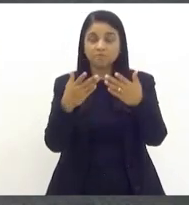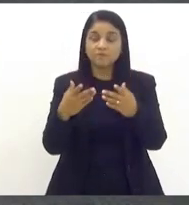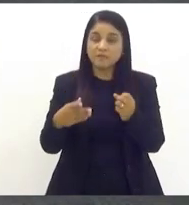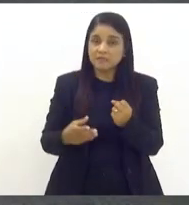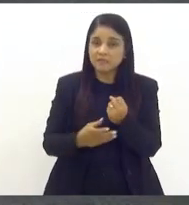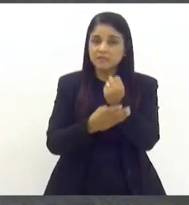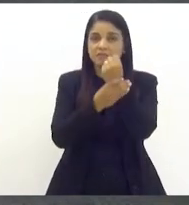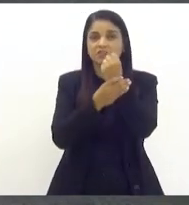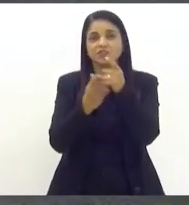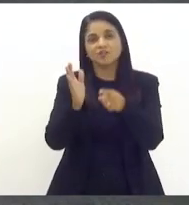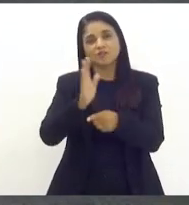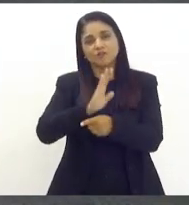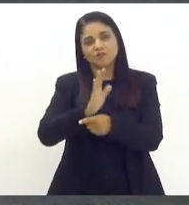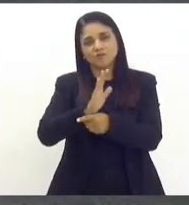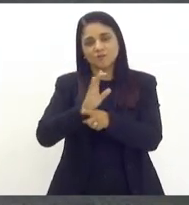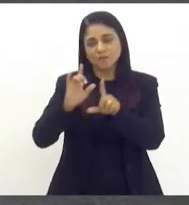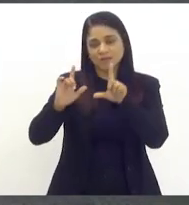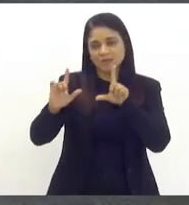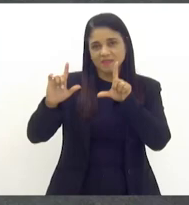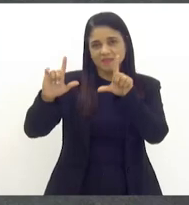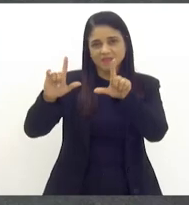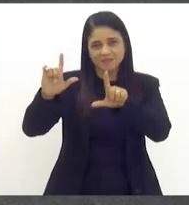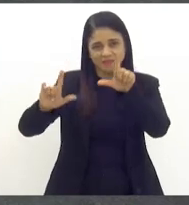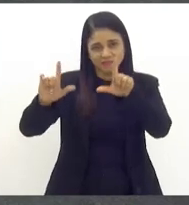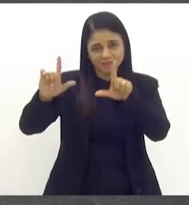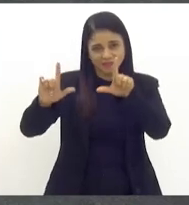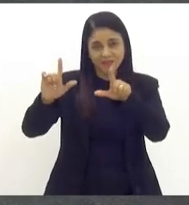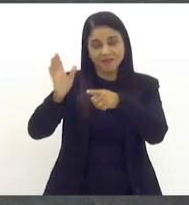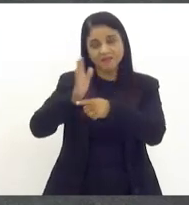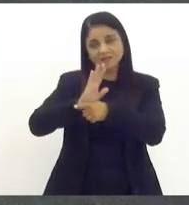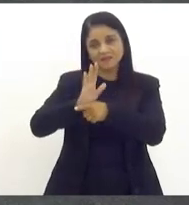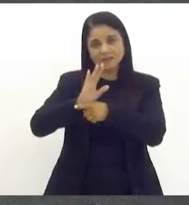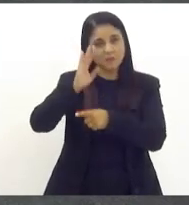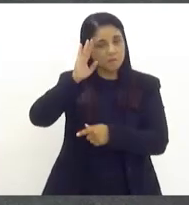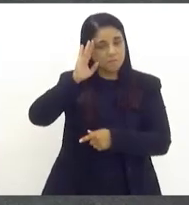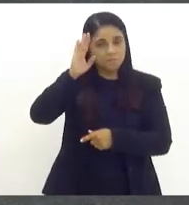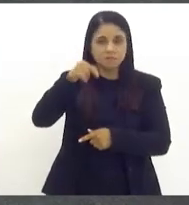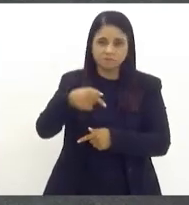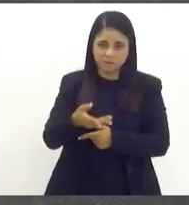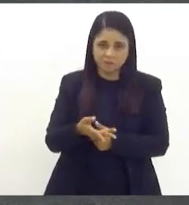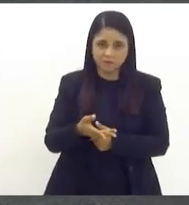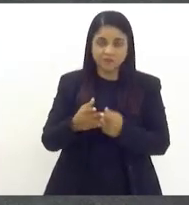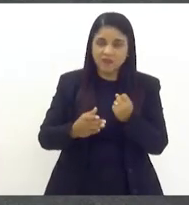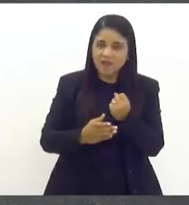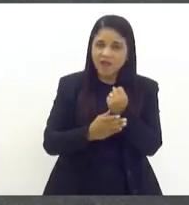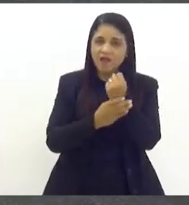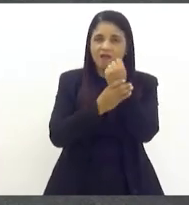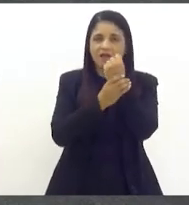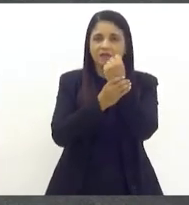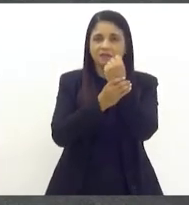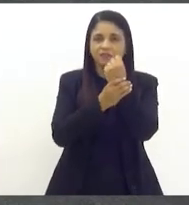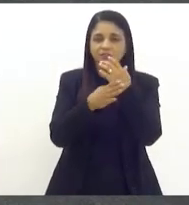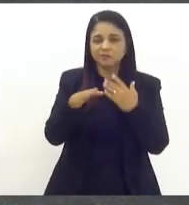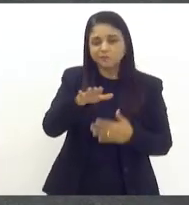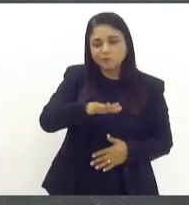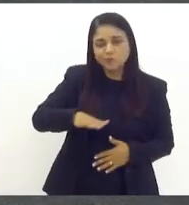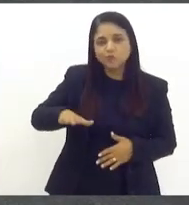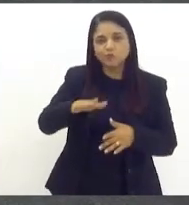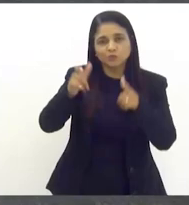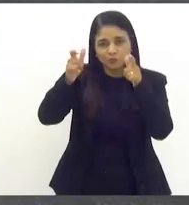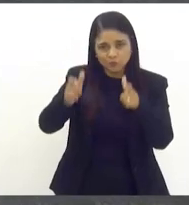ser colocado nas telas do nosso cinema isso que é o mais importante a garantia do espaço